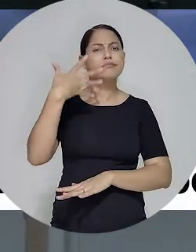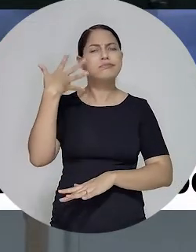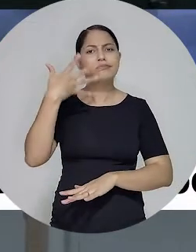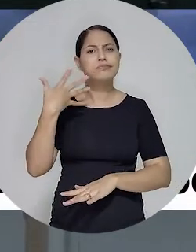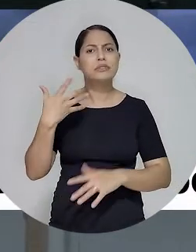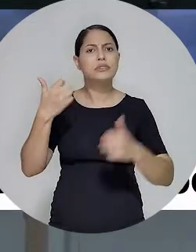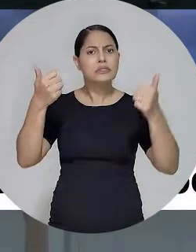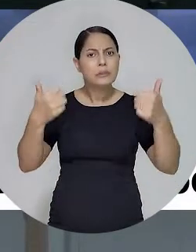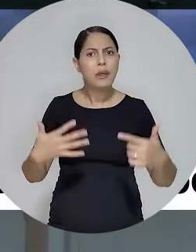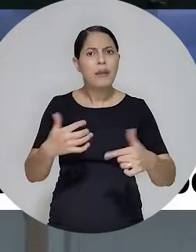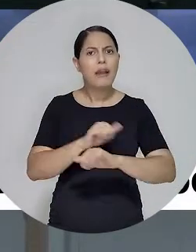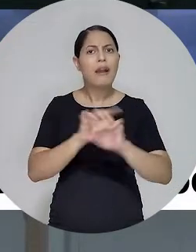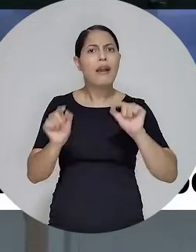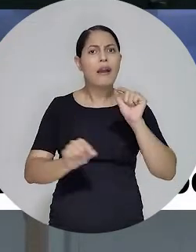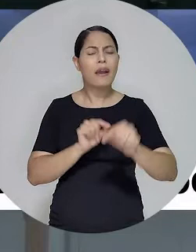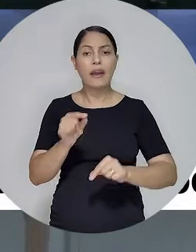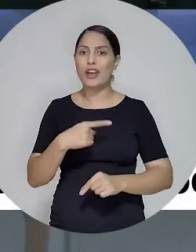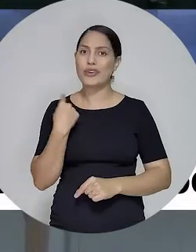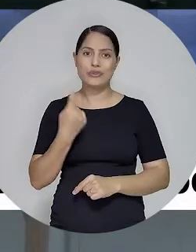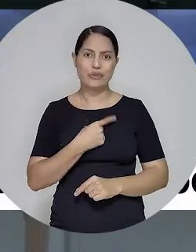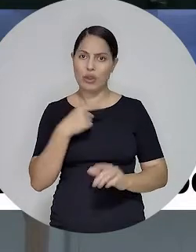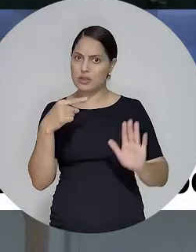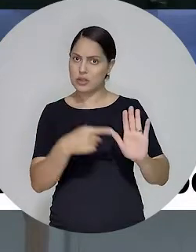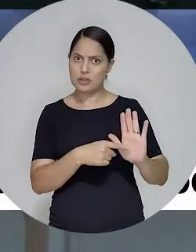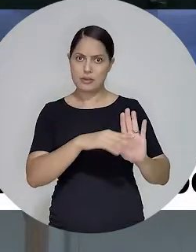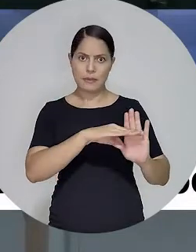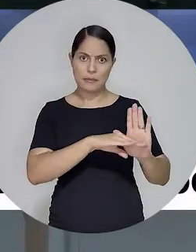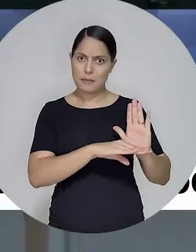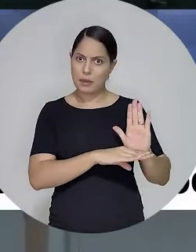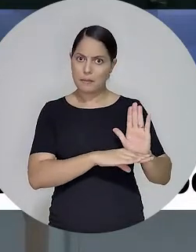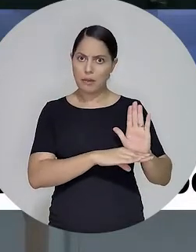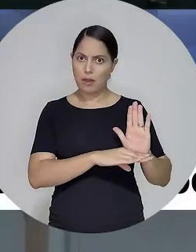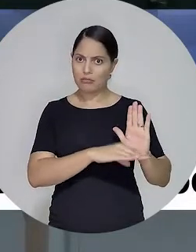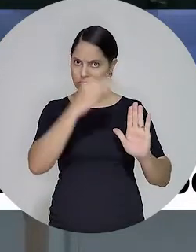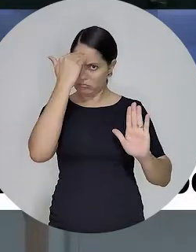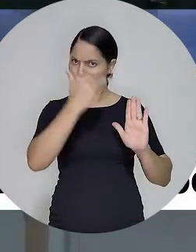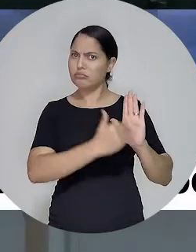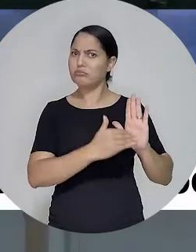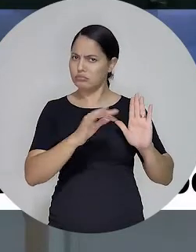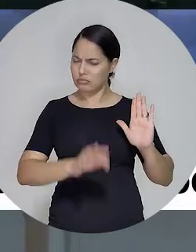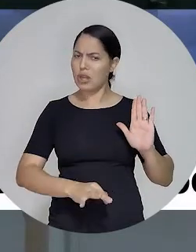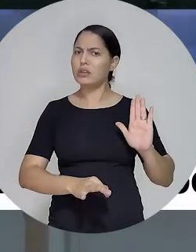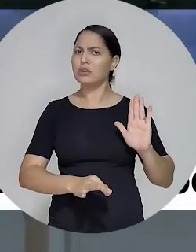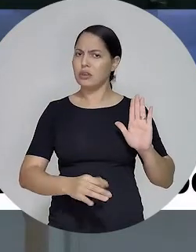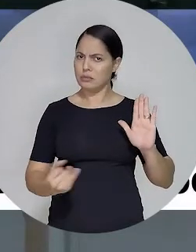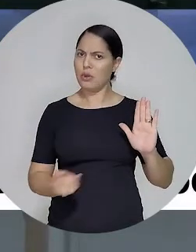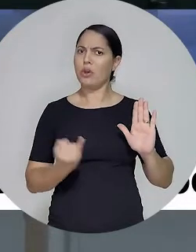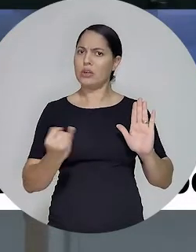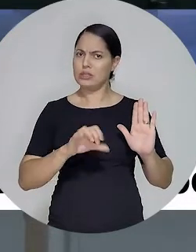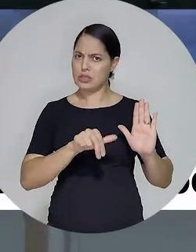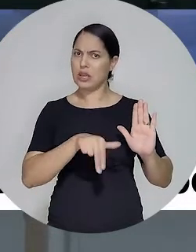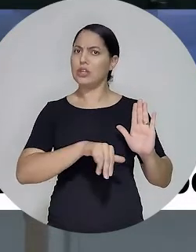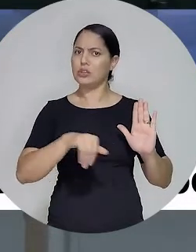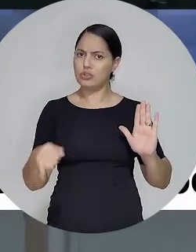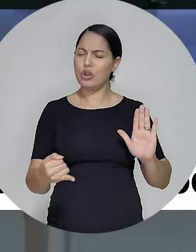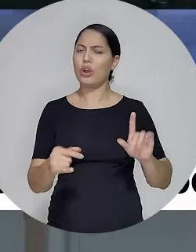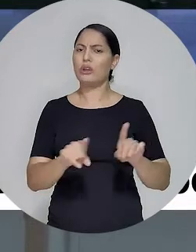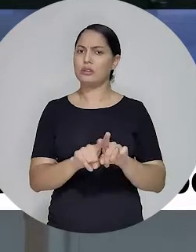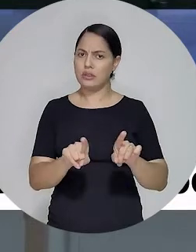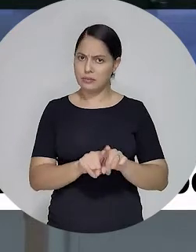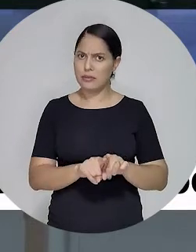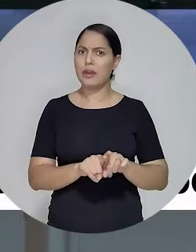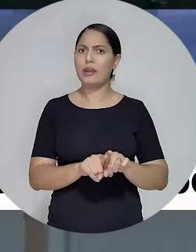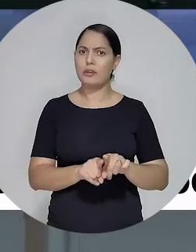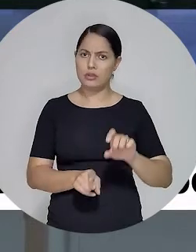começo minha sustentação oral, Excelências, deixando claro que nós não ignoramos isso, que nós não ignoramos a jurisprudência do